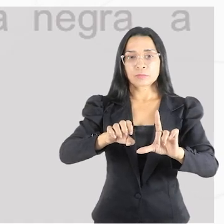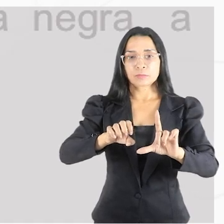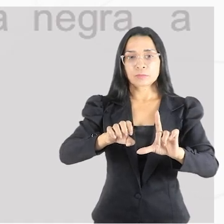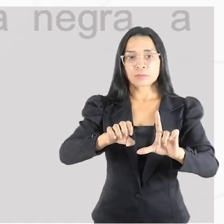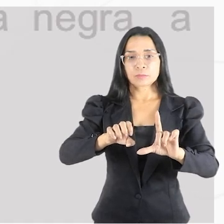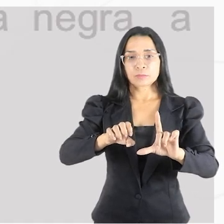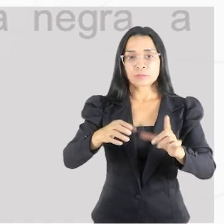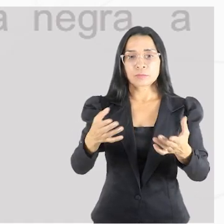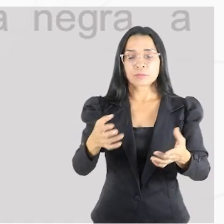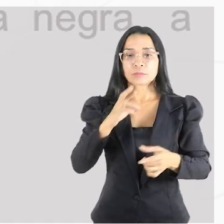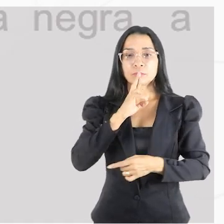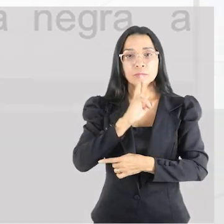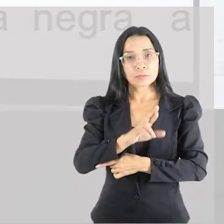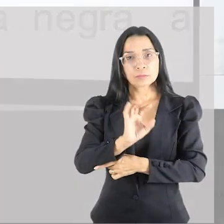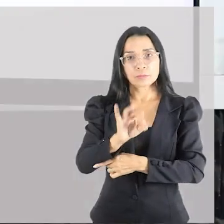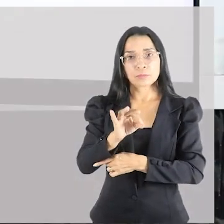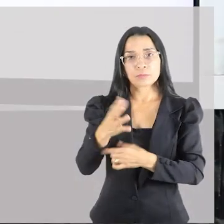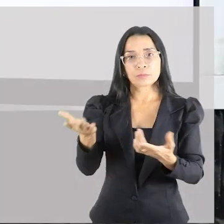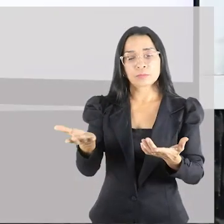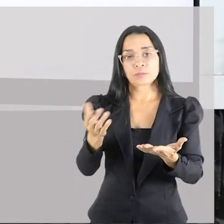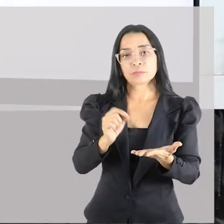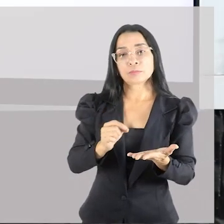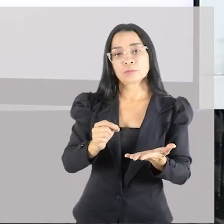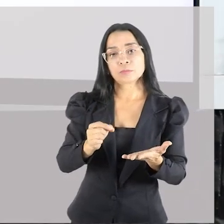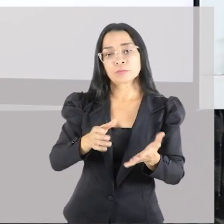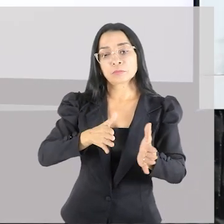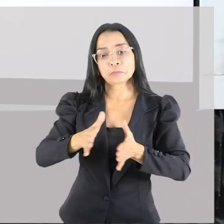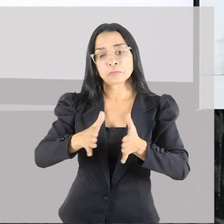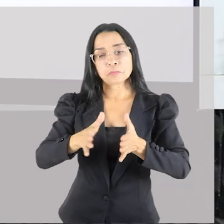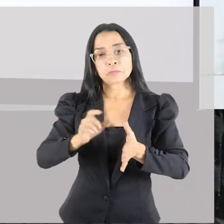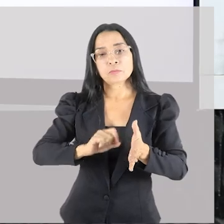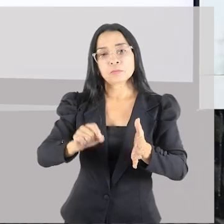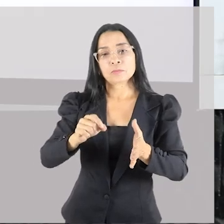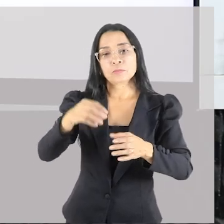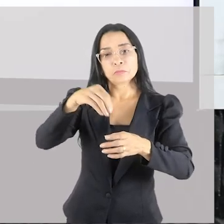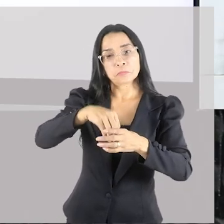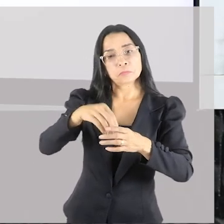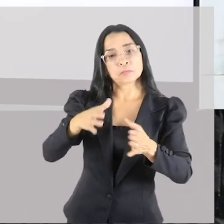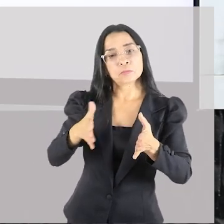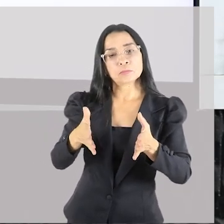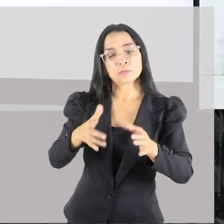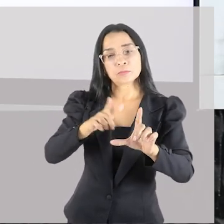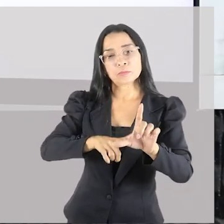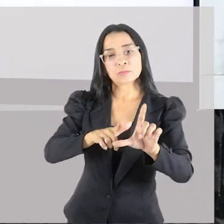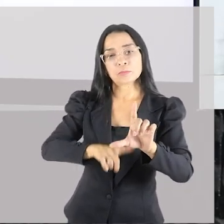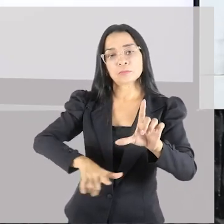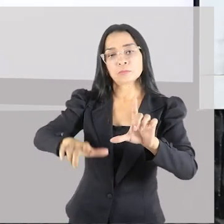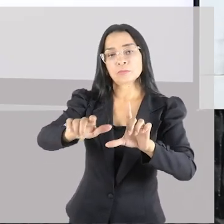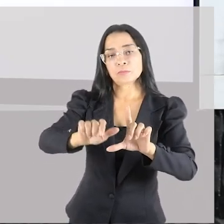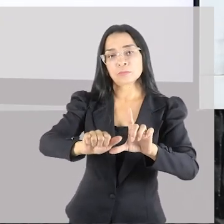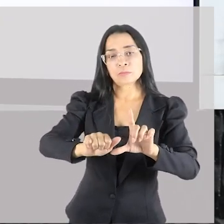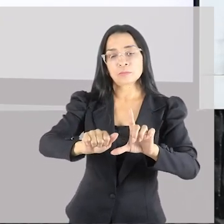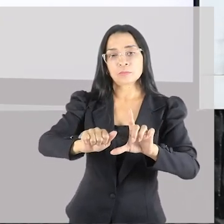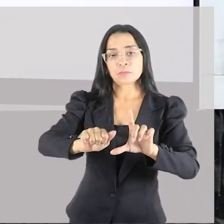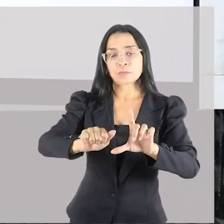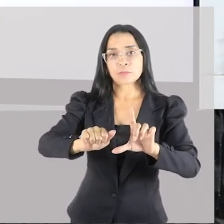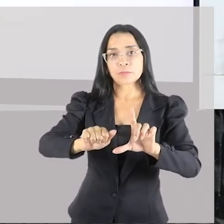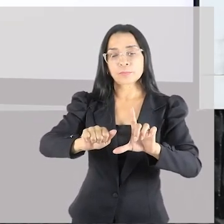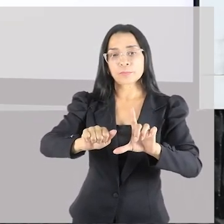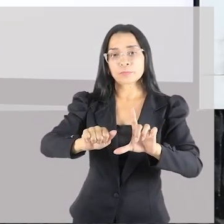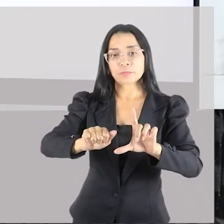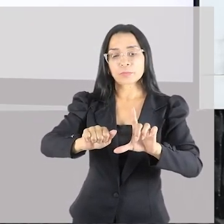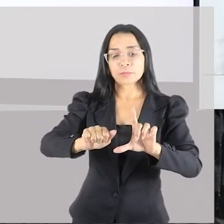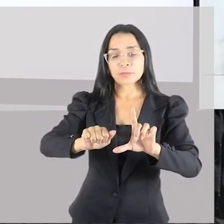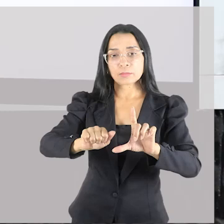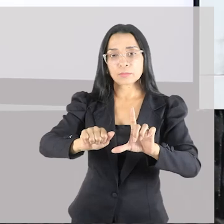Haiti. Então, a resposta certa, gente, dentro desse período, né, é a letra A, dos rumores acerca da revolta escrava do